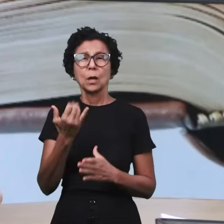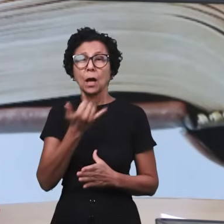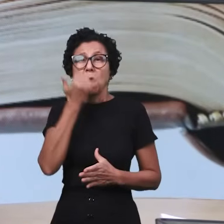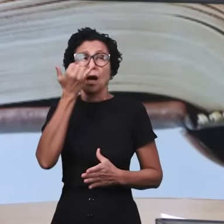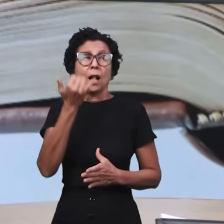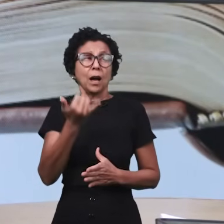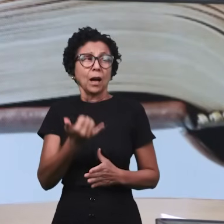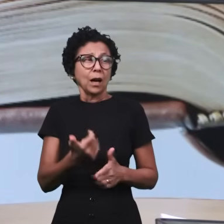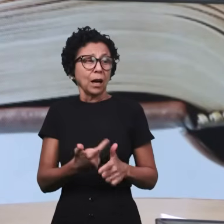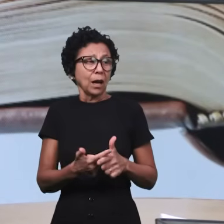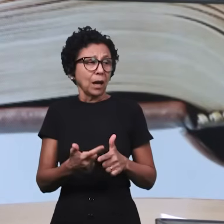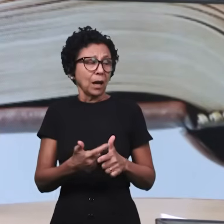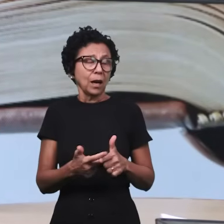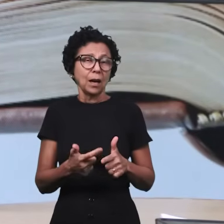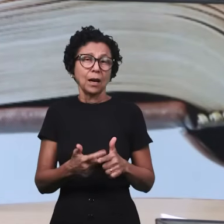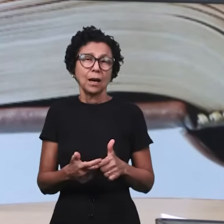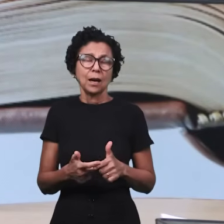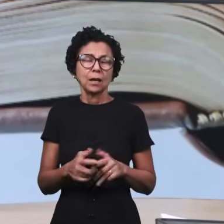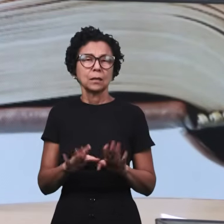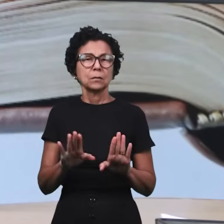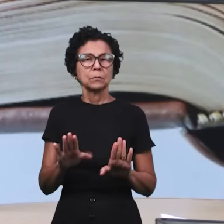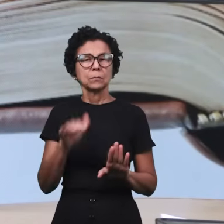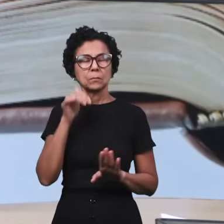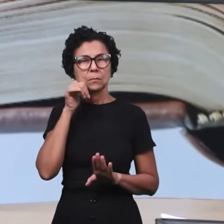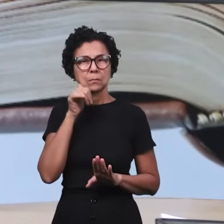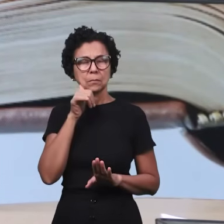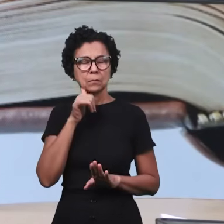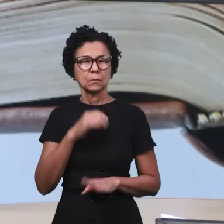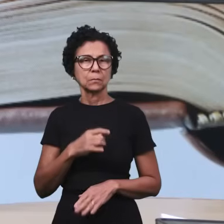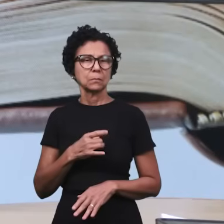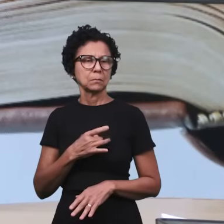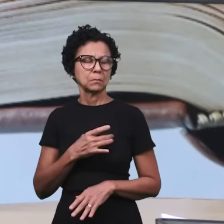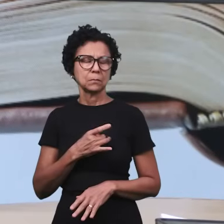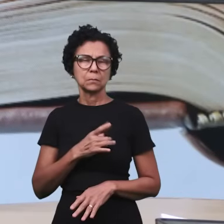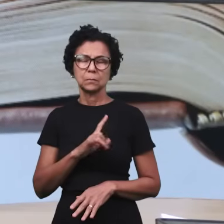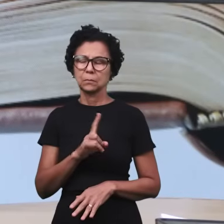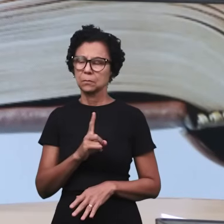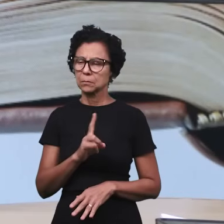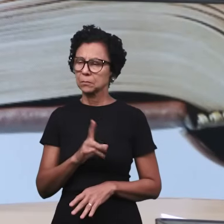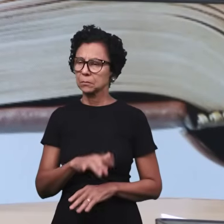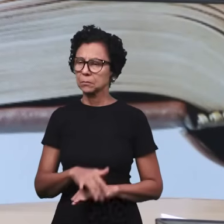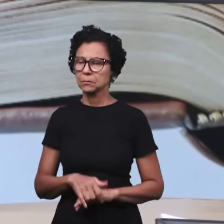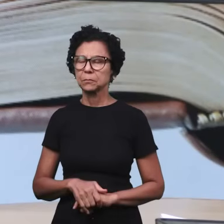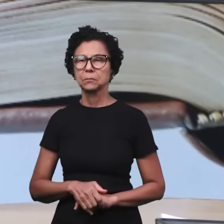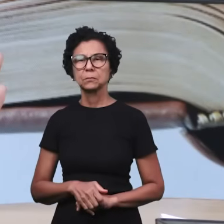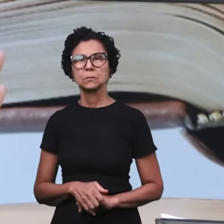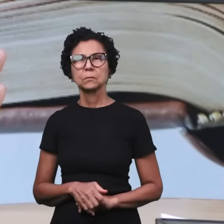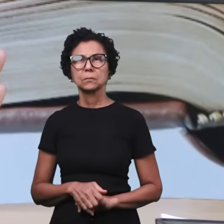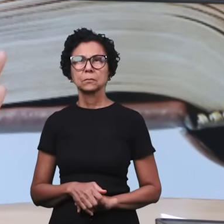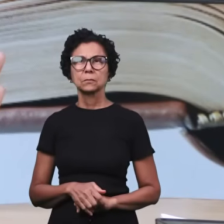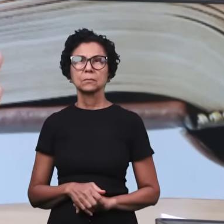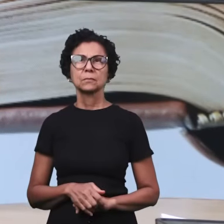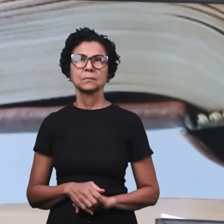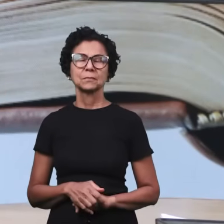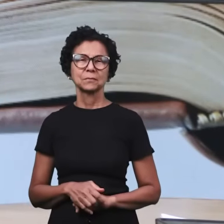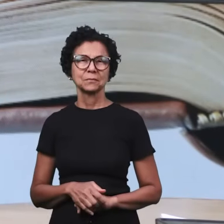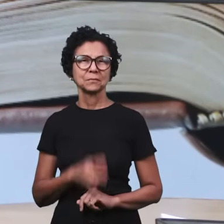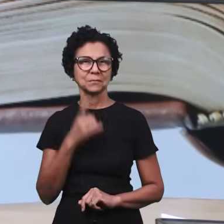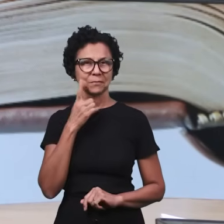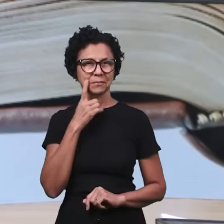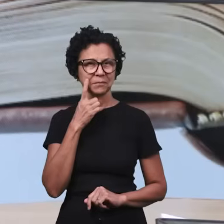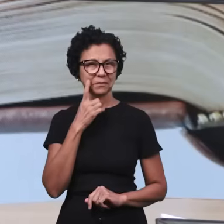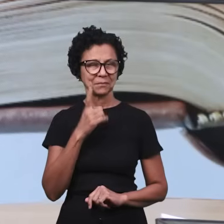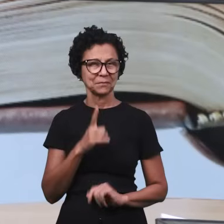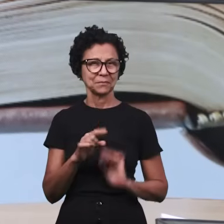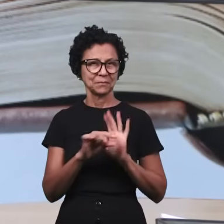problema inesperado, mas ela não teme a neve. E aí nós vamos ver na sequência do versículo aqui o porquê que